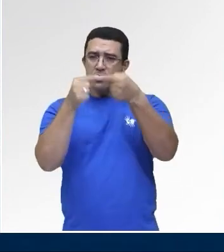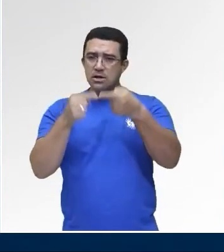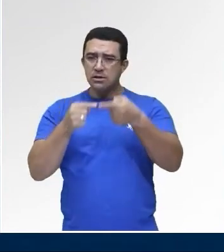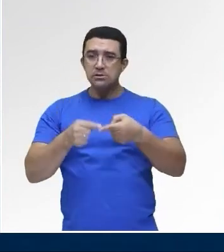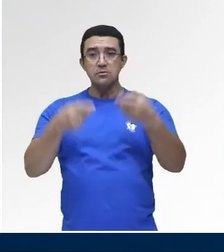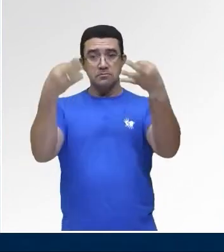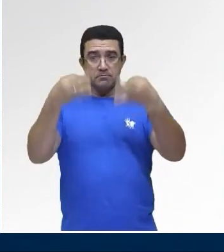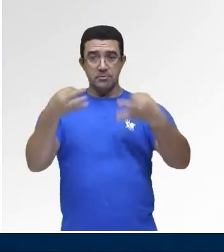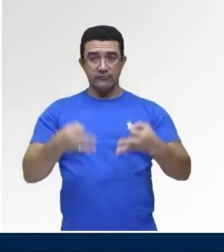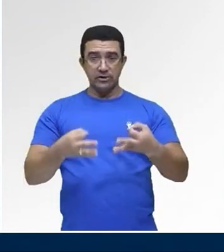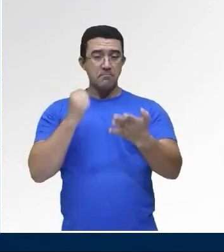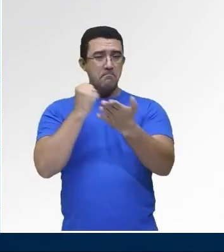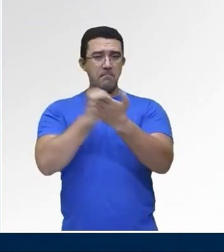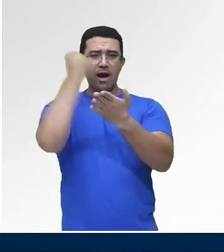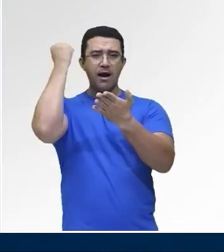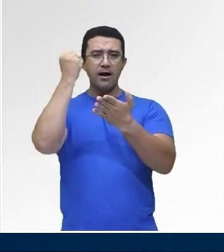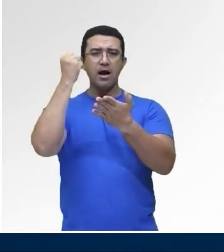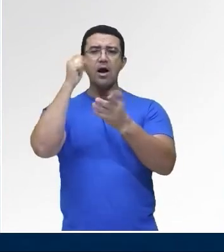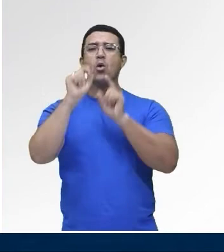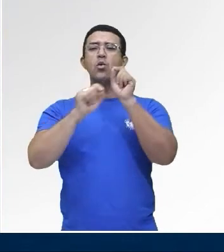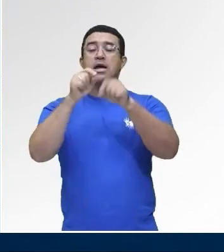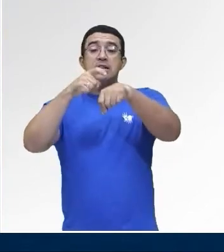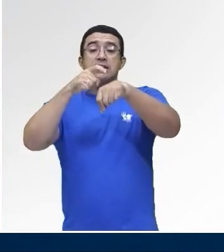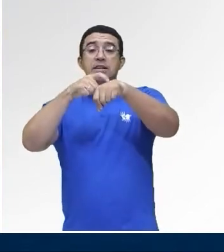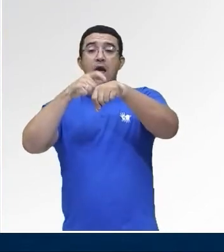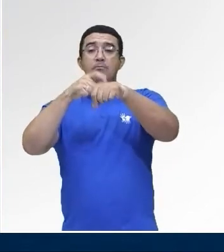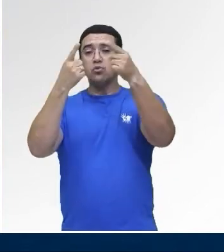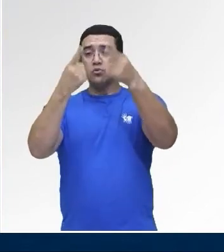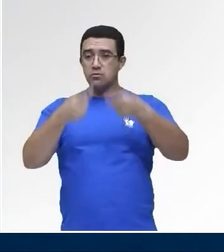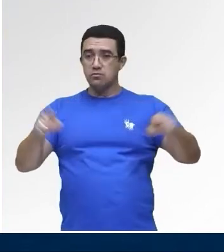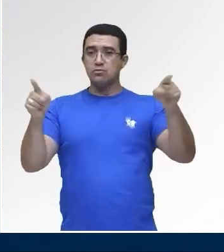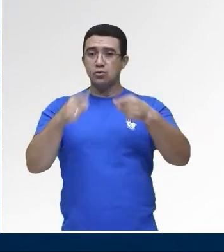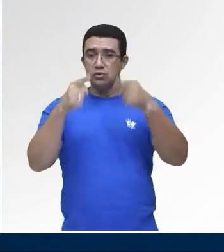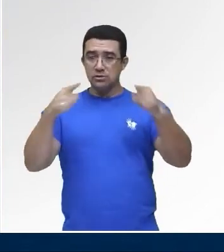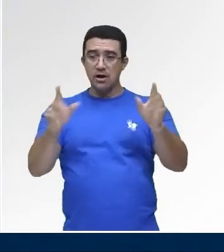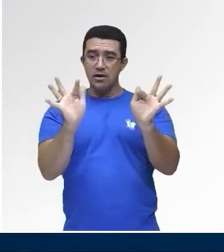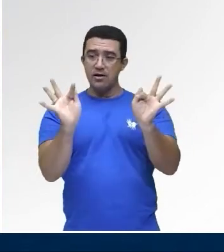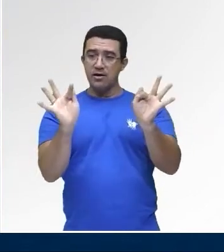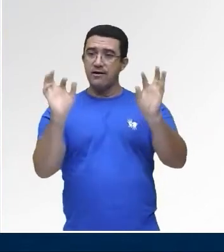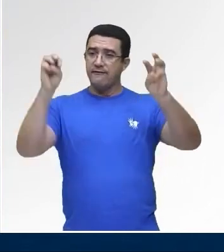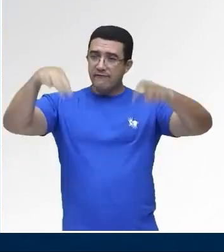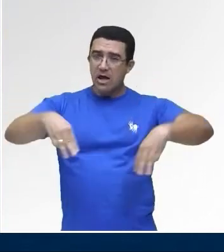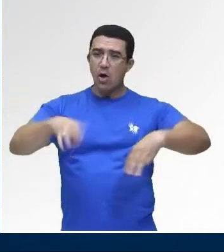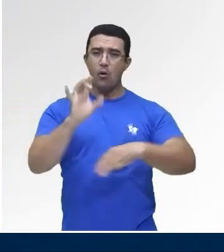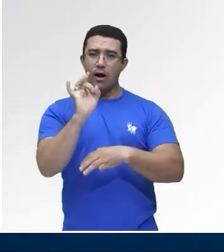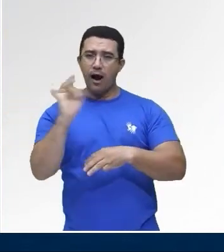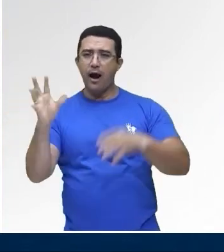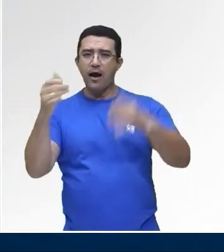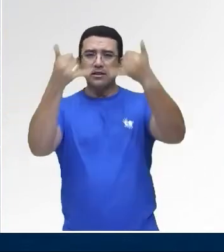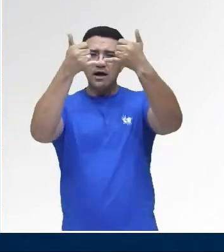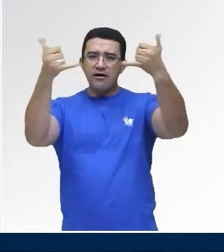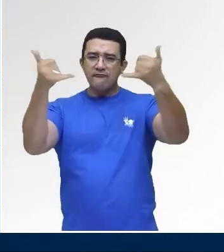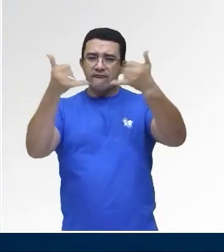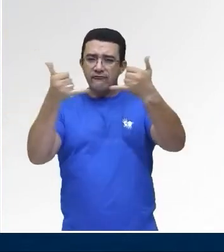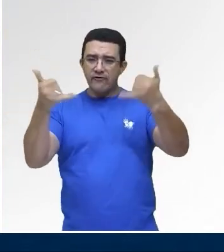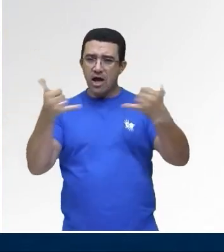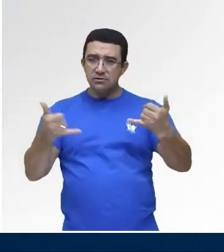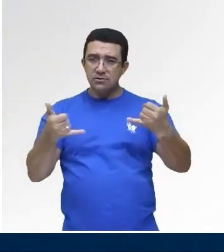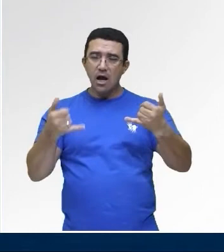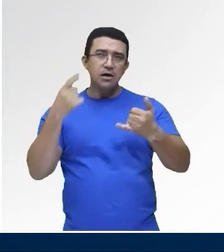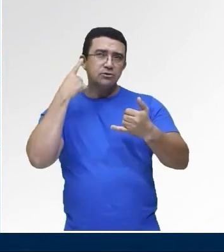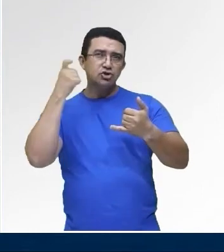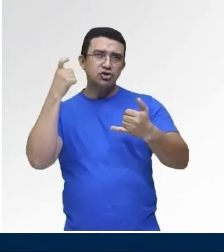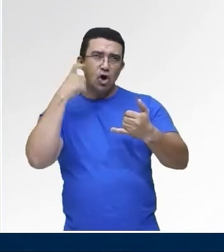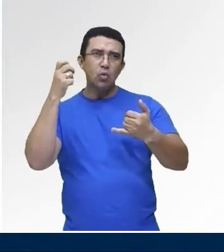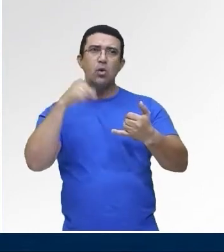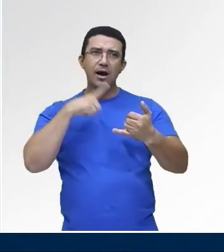a musicalidade dos versos, ou seja, no final de cada verso, esses sons eles vão se repetir e por